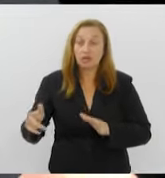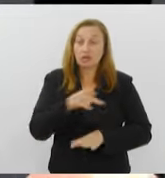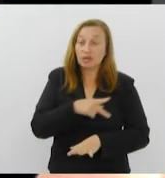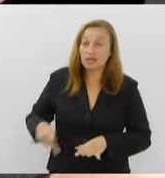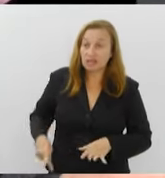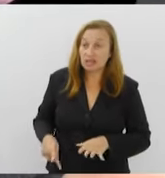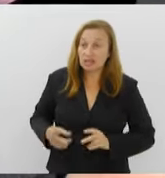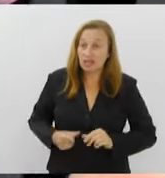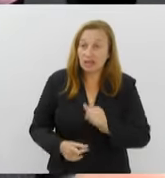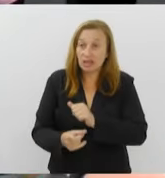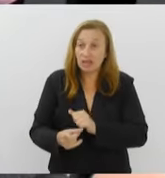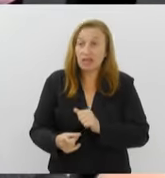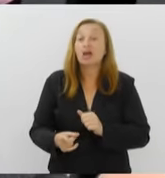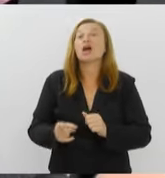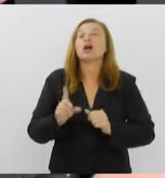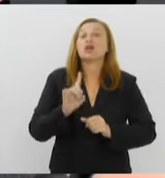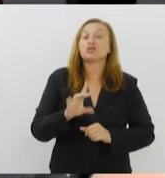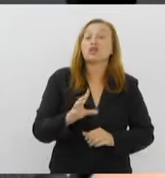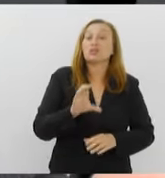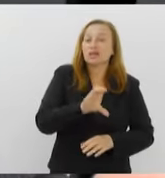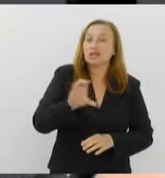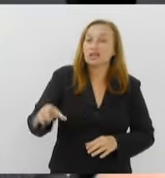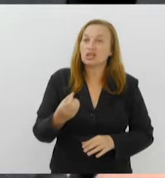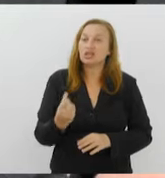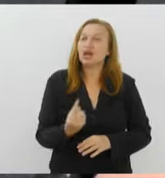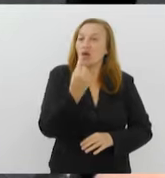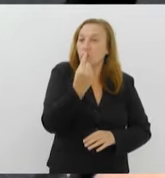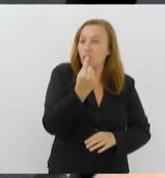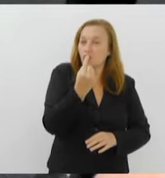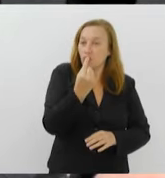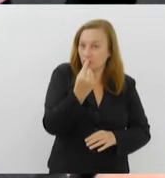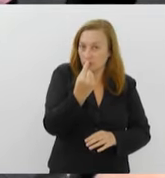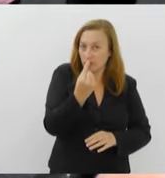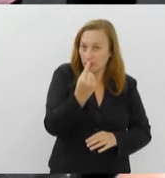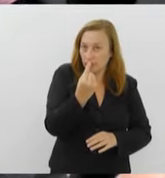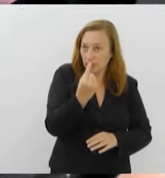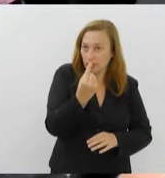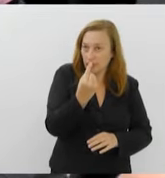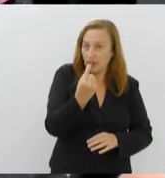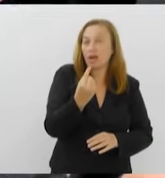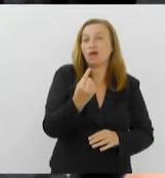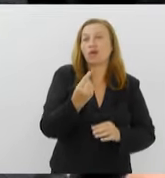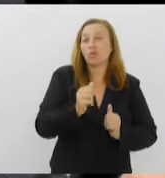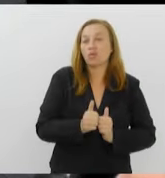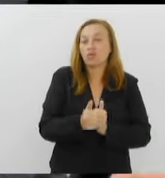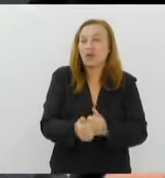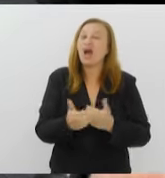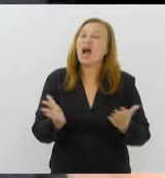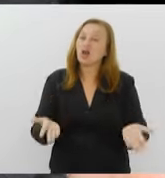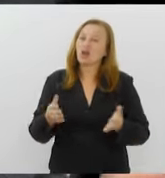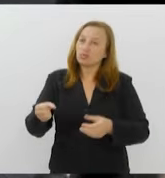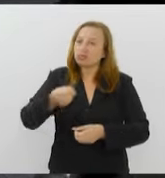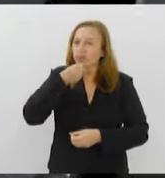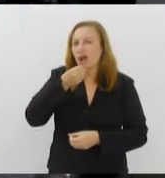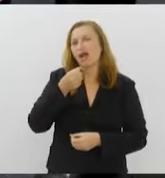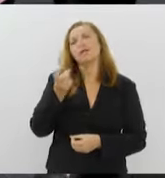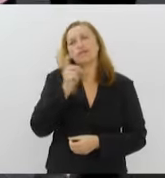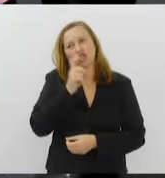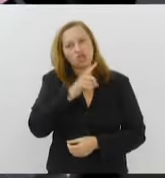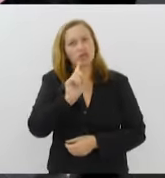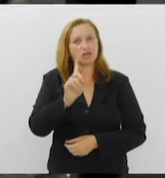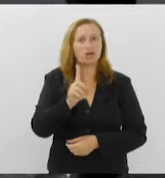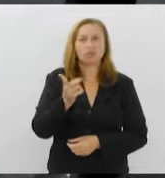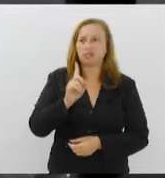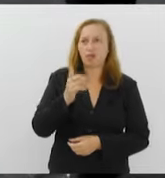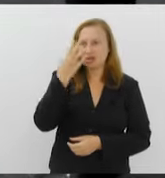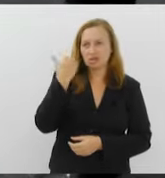da CCJ garantia uma recondução. O governo pode ganhar, tem maioria, pode votar. Agora, não dá para chegar no microfone e falar mentira. É isso que eu